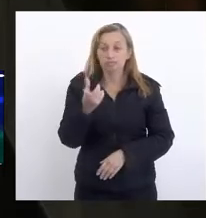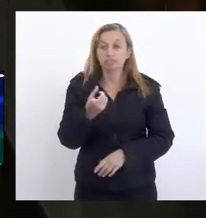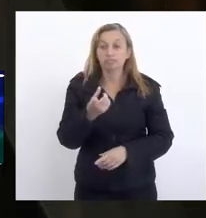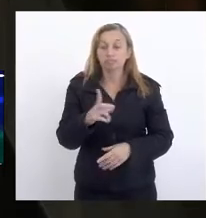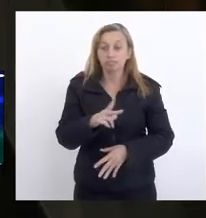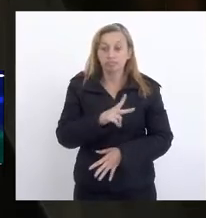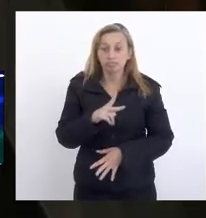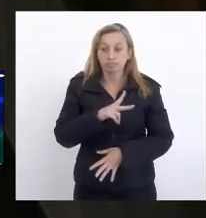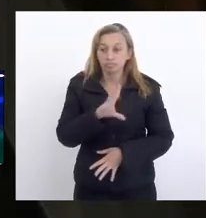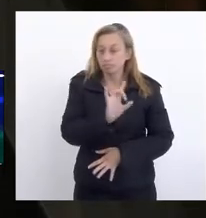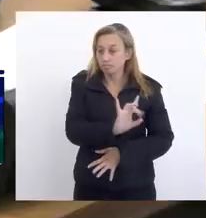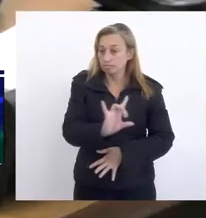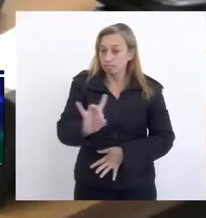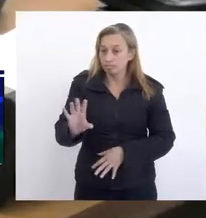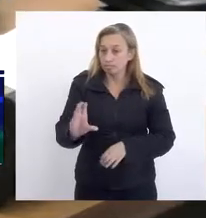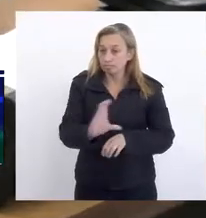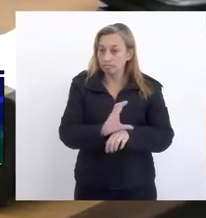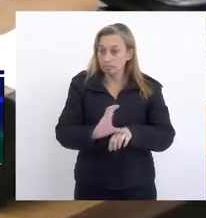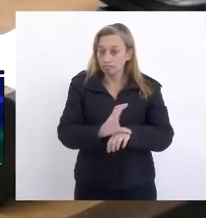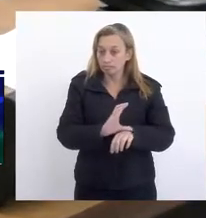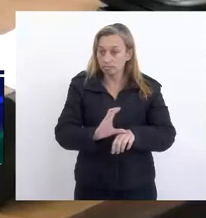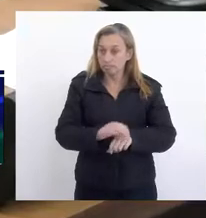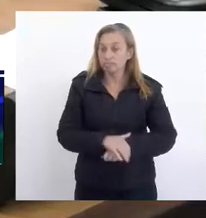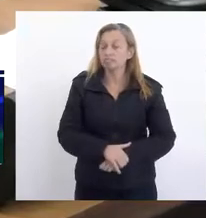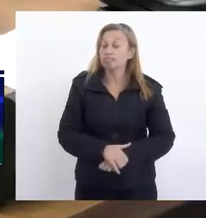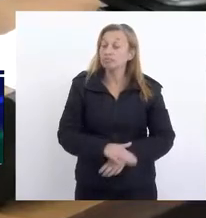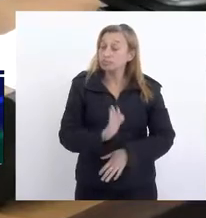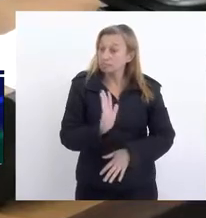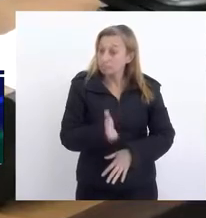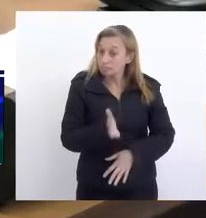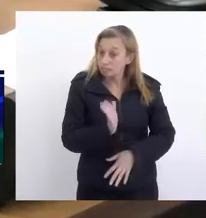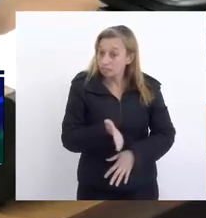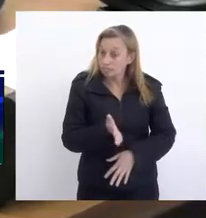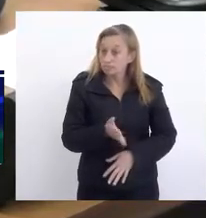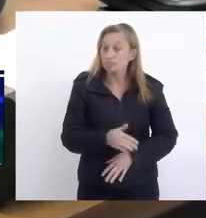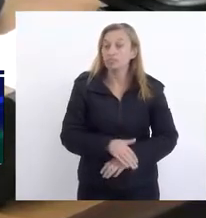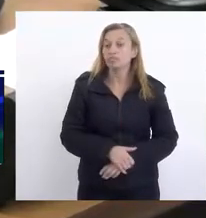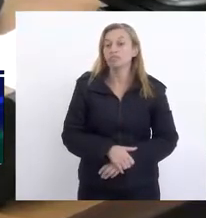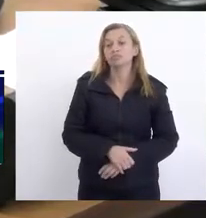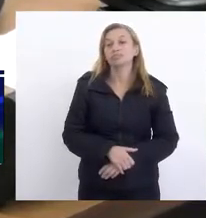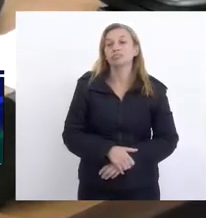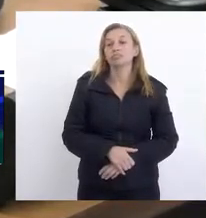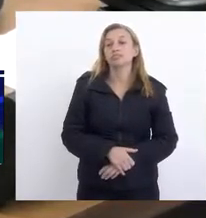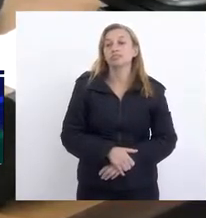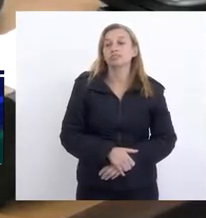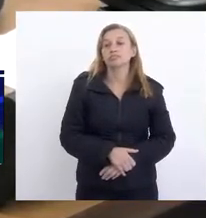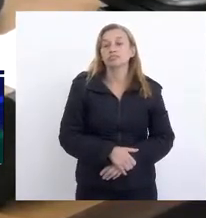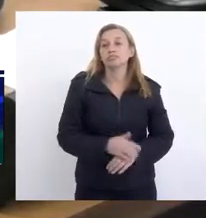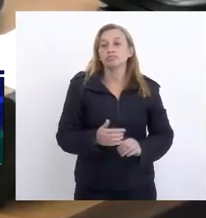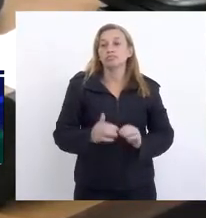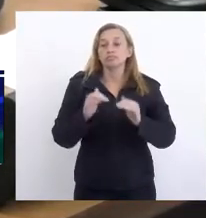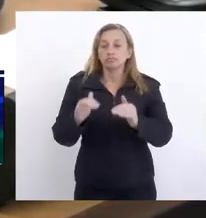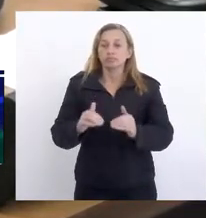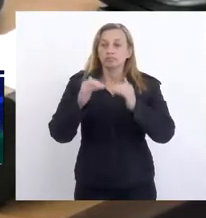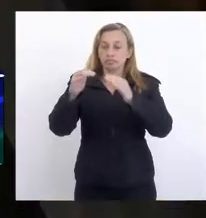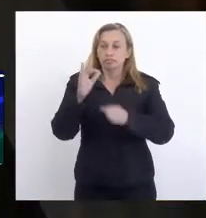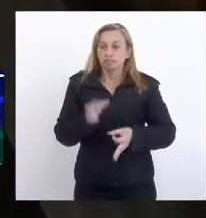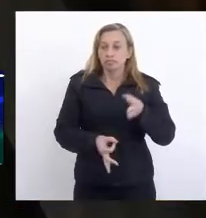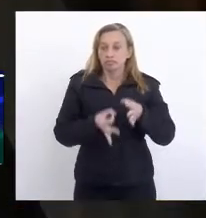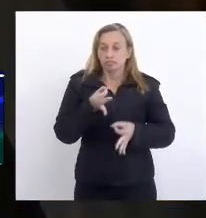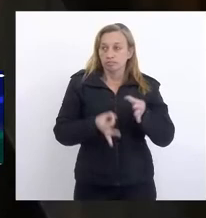É um princípio constitucional já referendado pelo Supremo